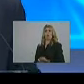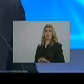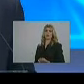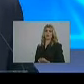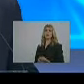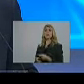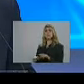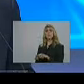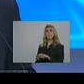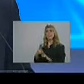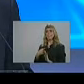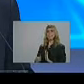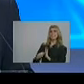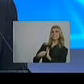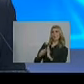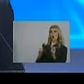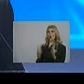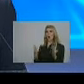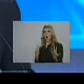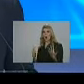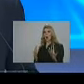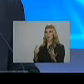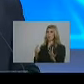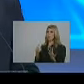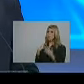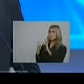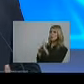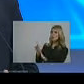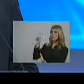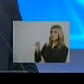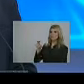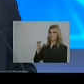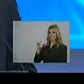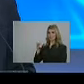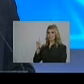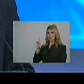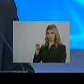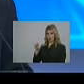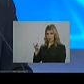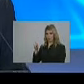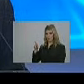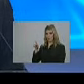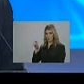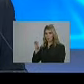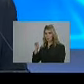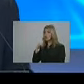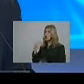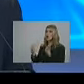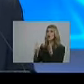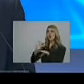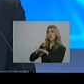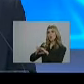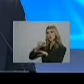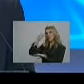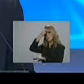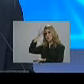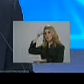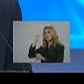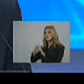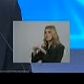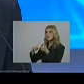coloca às vezes em posições distintas em relação ao prefeito Eduardo Paes, sobre a política de segurança pública e o papel da prefeitura.